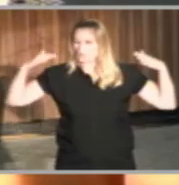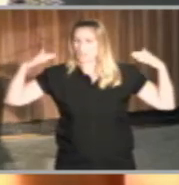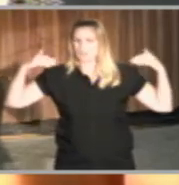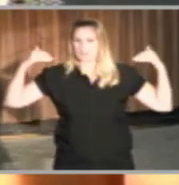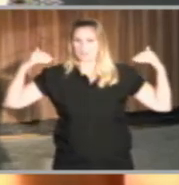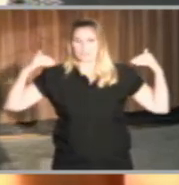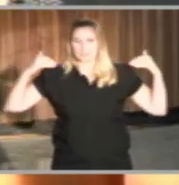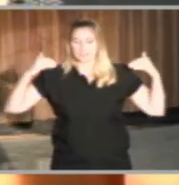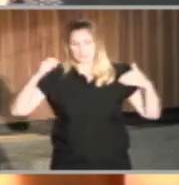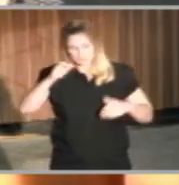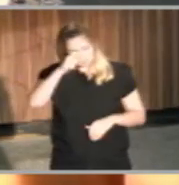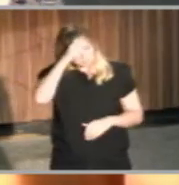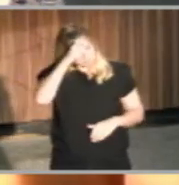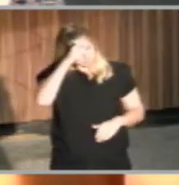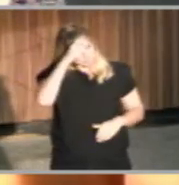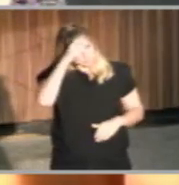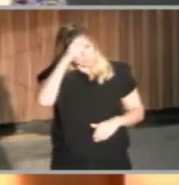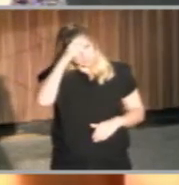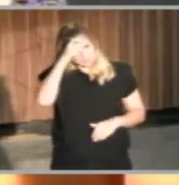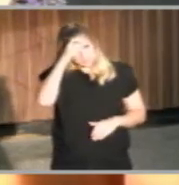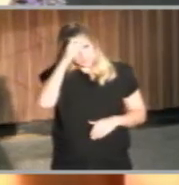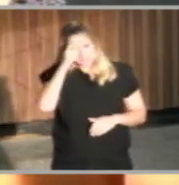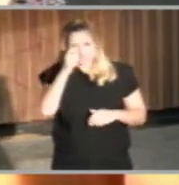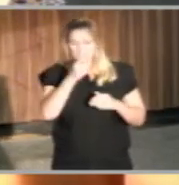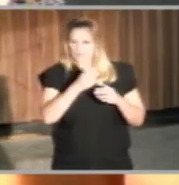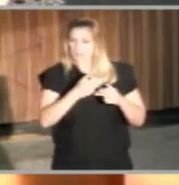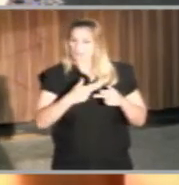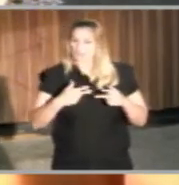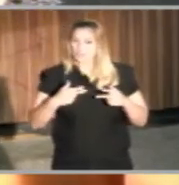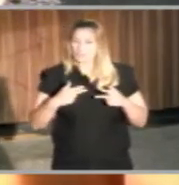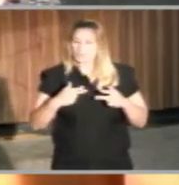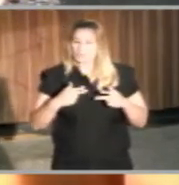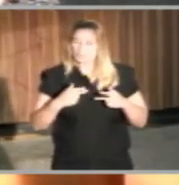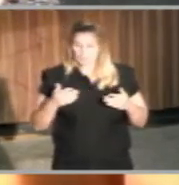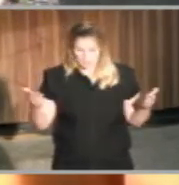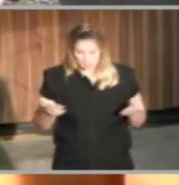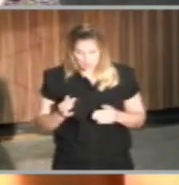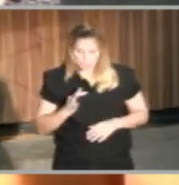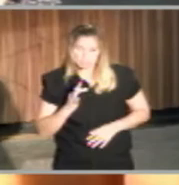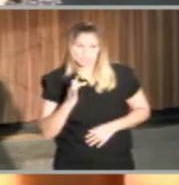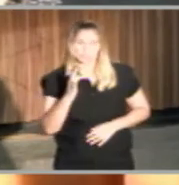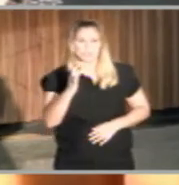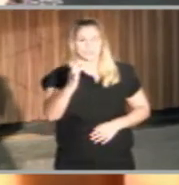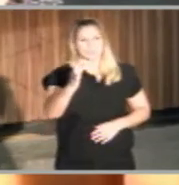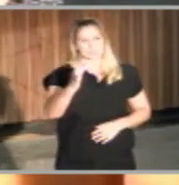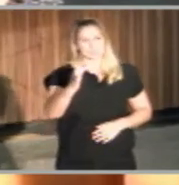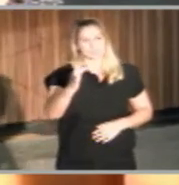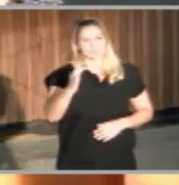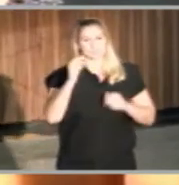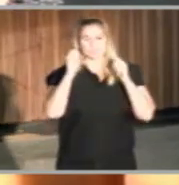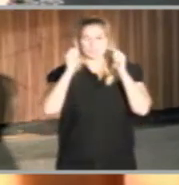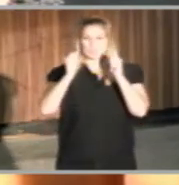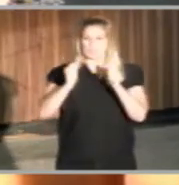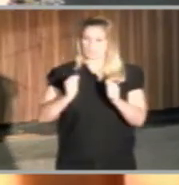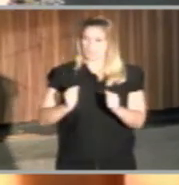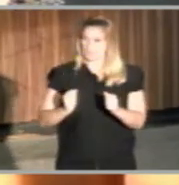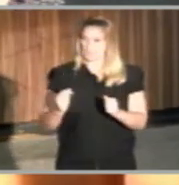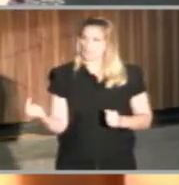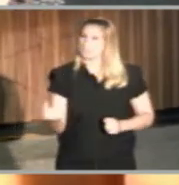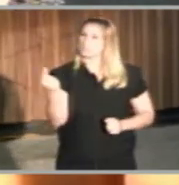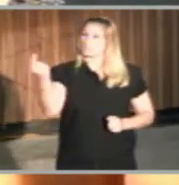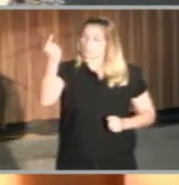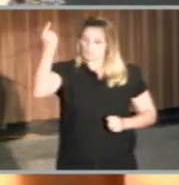os principados, nem as coisas do presente, nem do porvir, nem os poderes, nem a